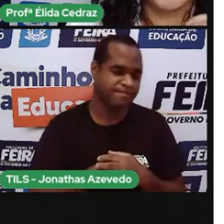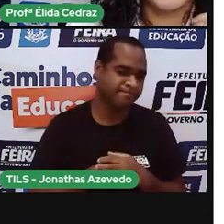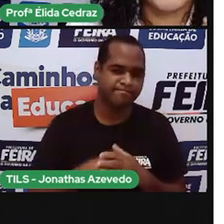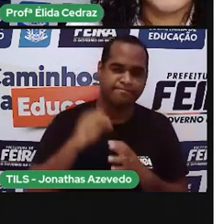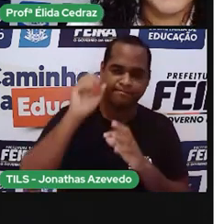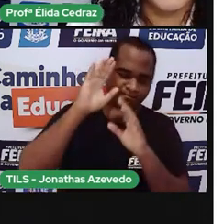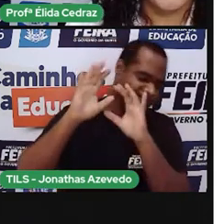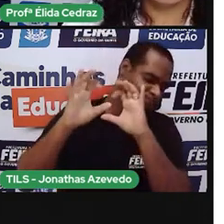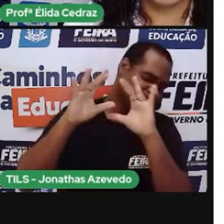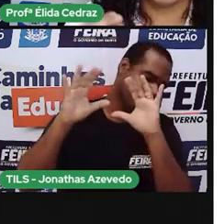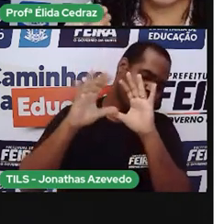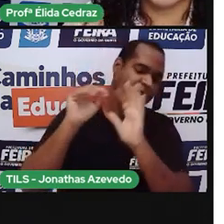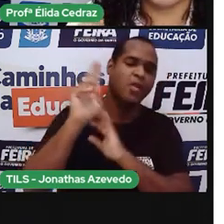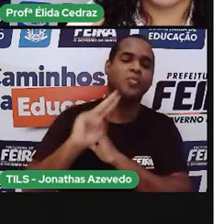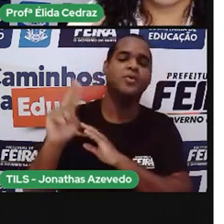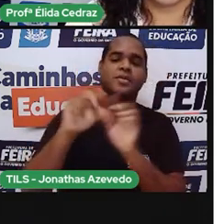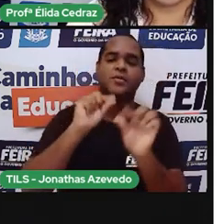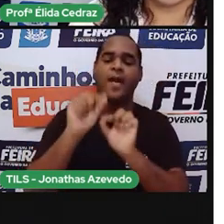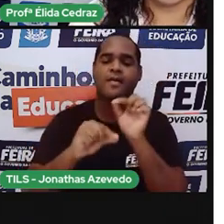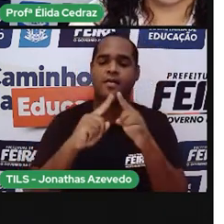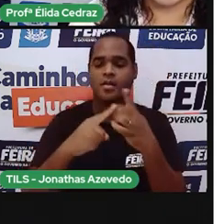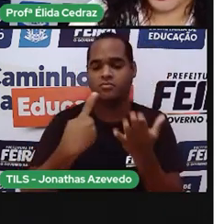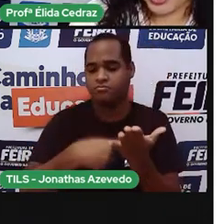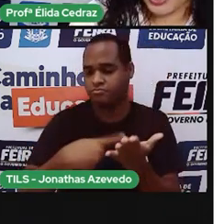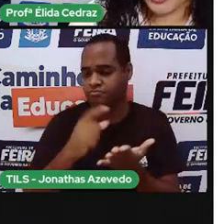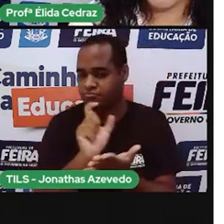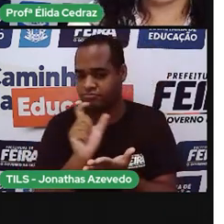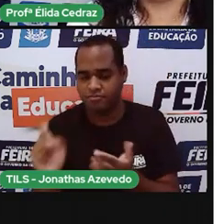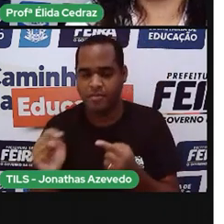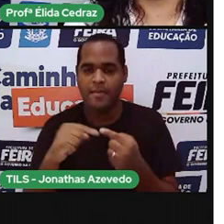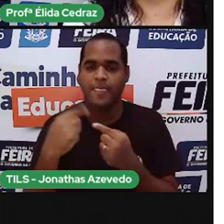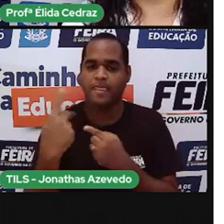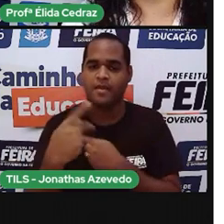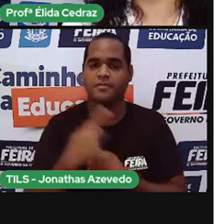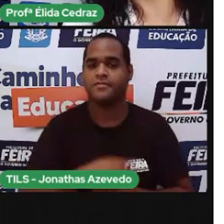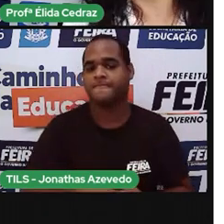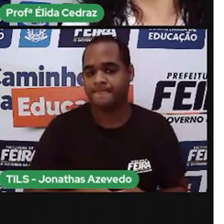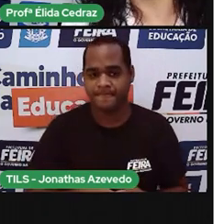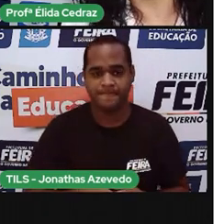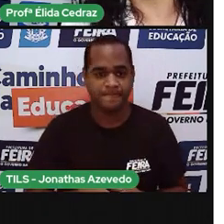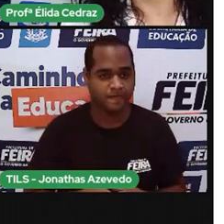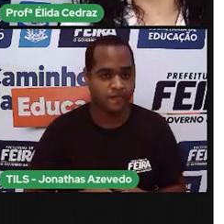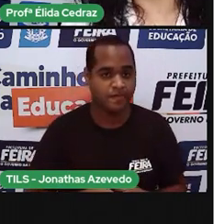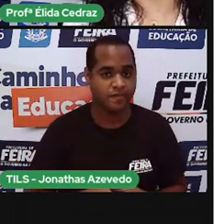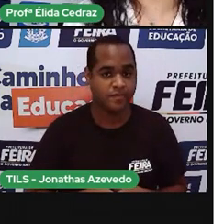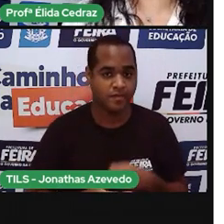gente pode usar para marcar o ritmo das cantigas.